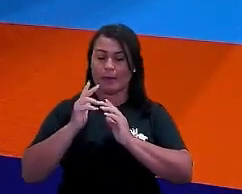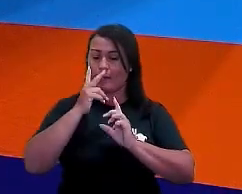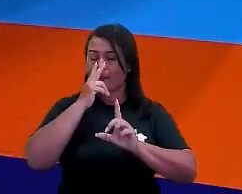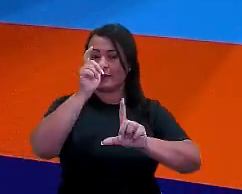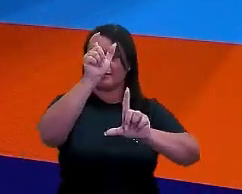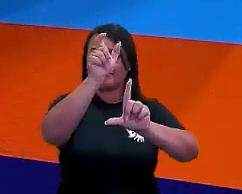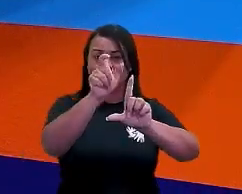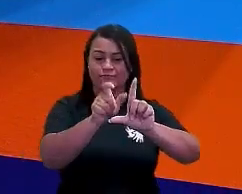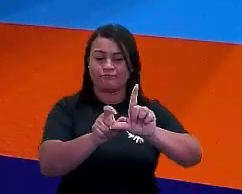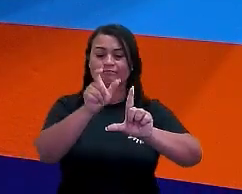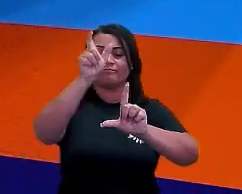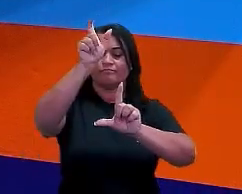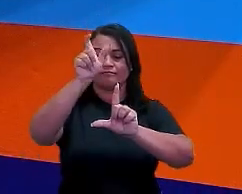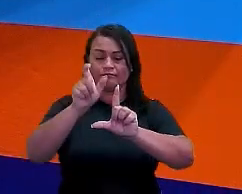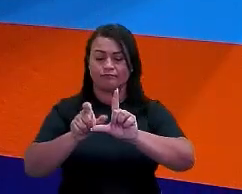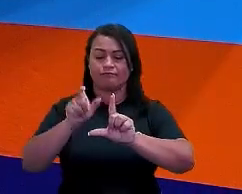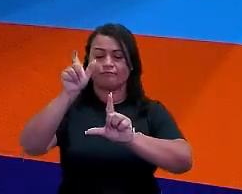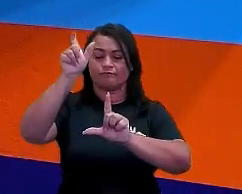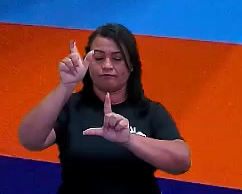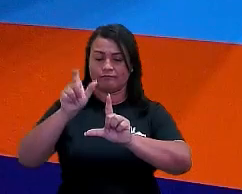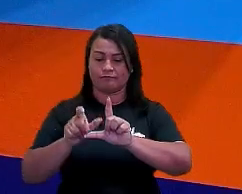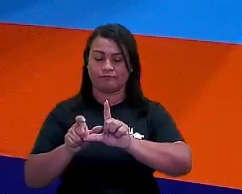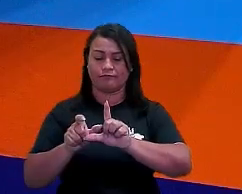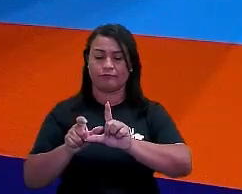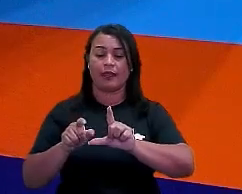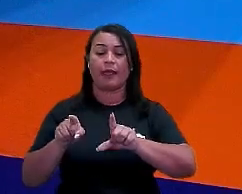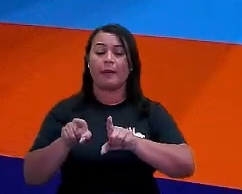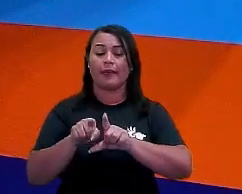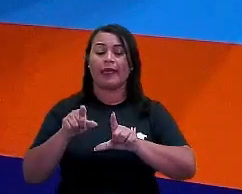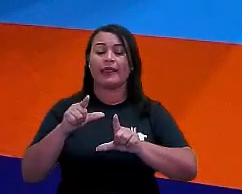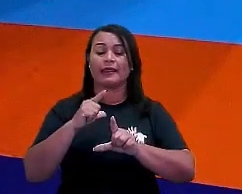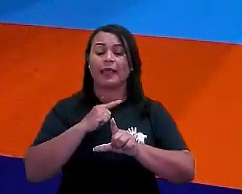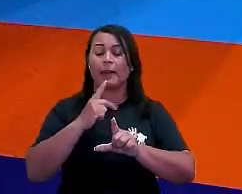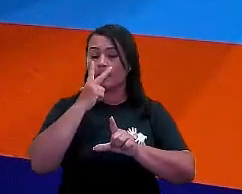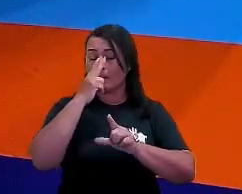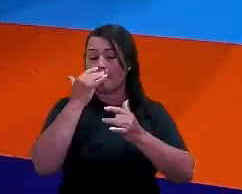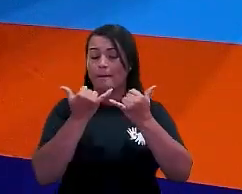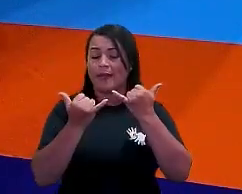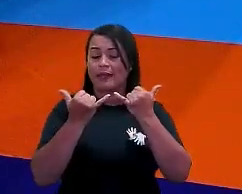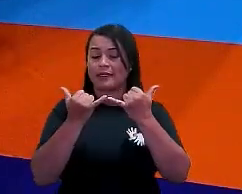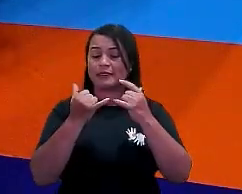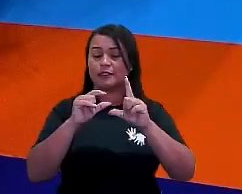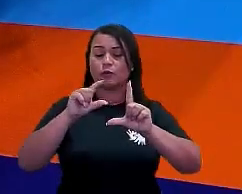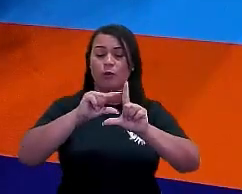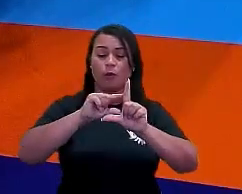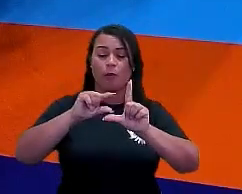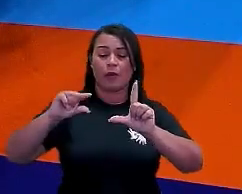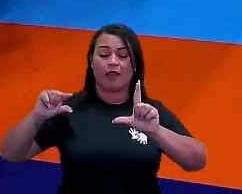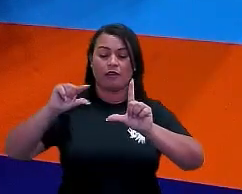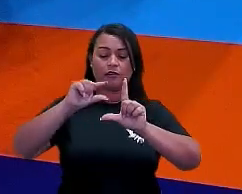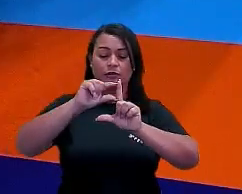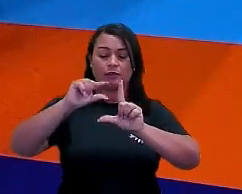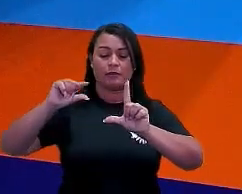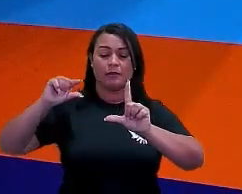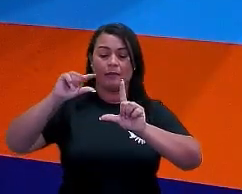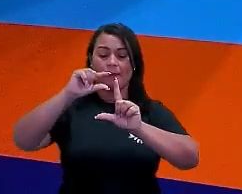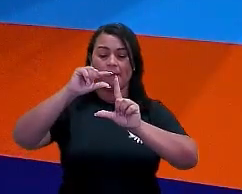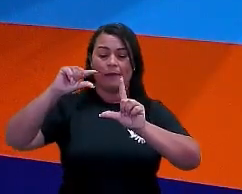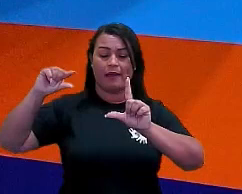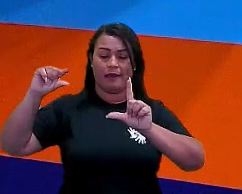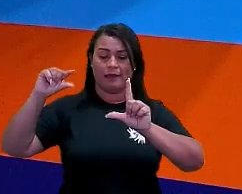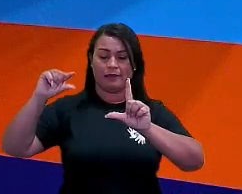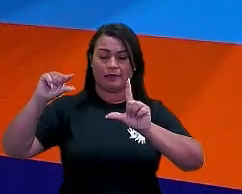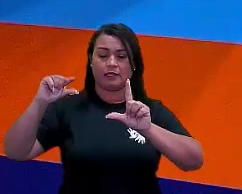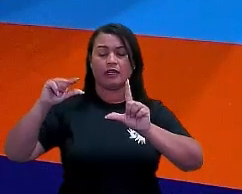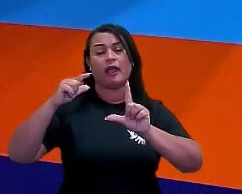Ele vai assim, ó, na vertical. E ele é bem parecido com o gráfico de barras, mas